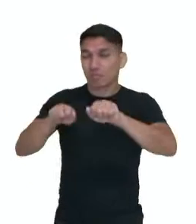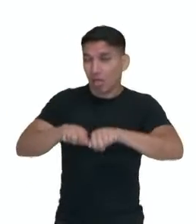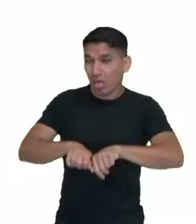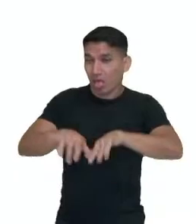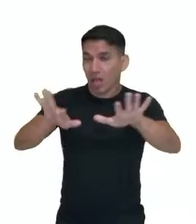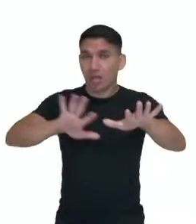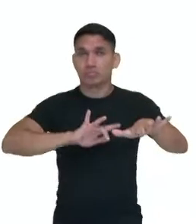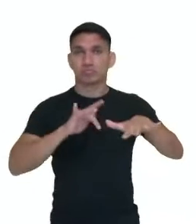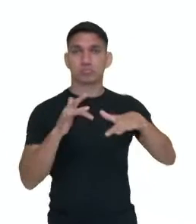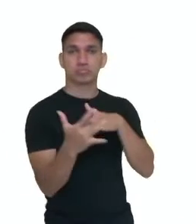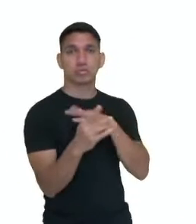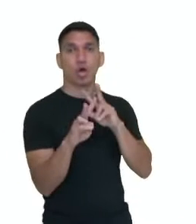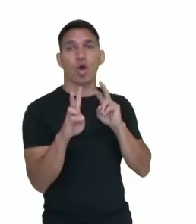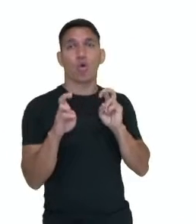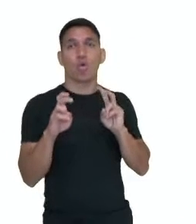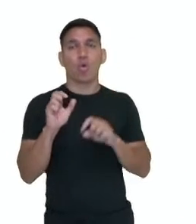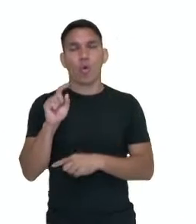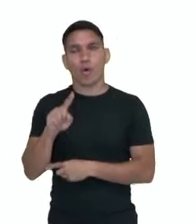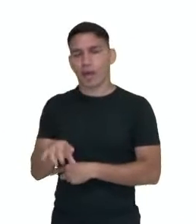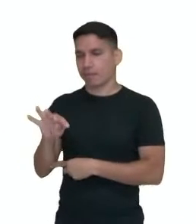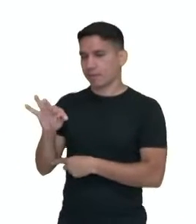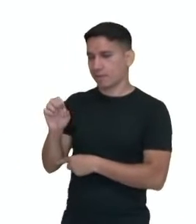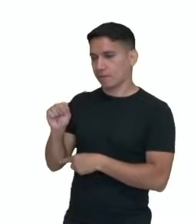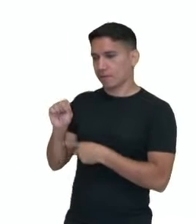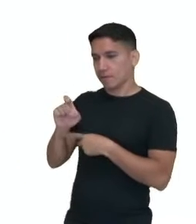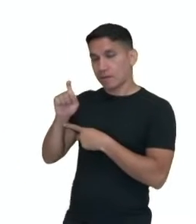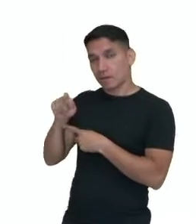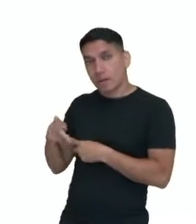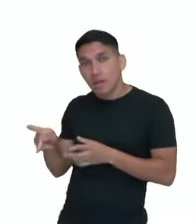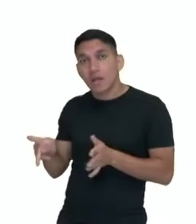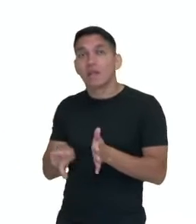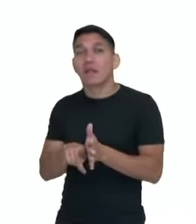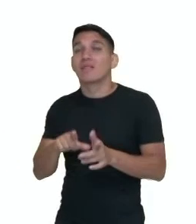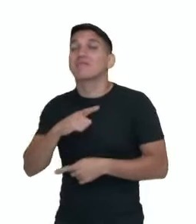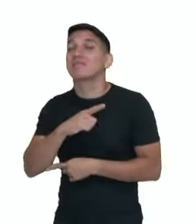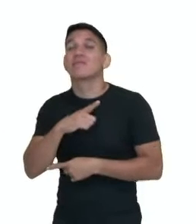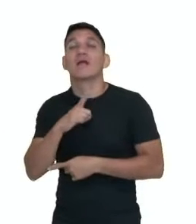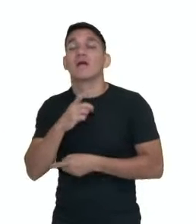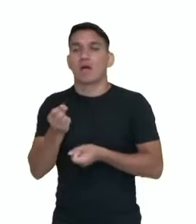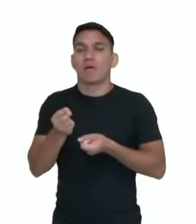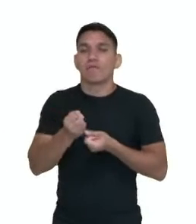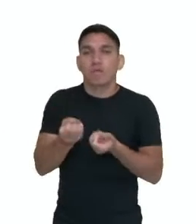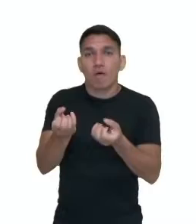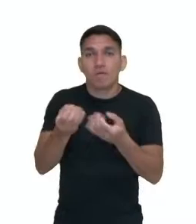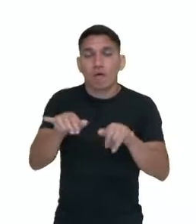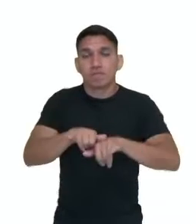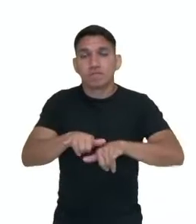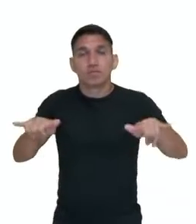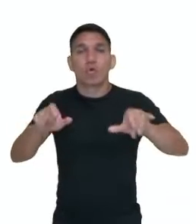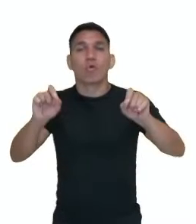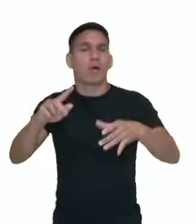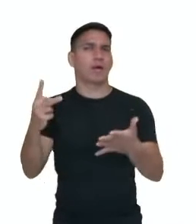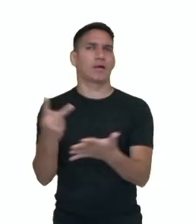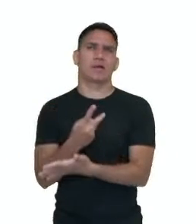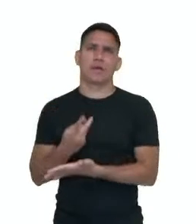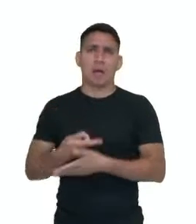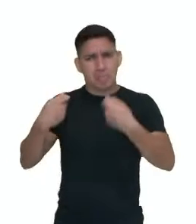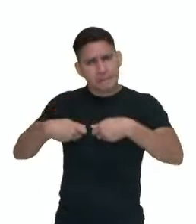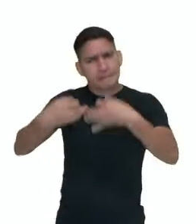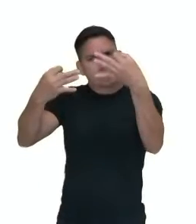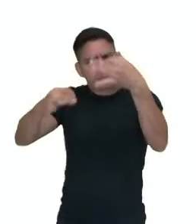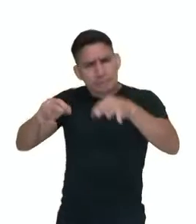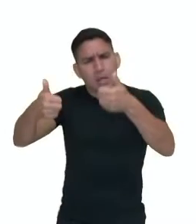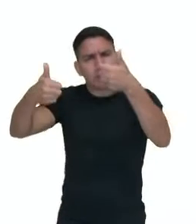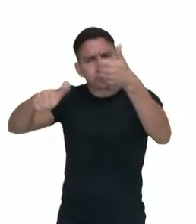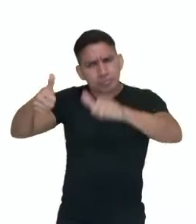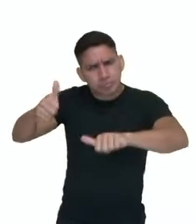sociais para a Justiça Eleitoral a divulgação de informações corretas, apuradas com rigor e